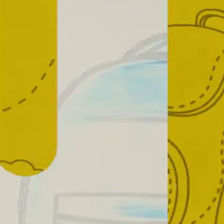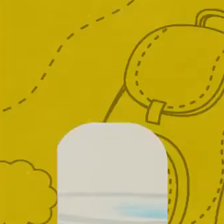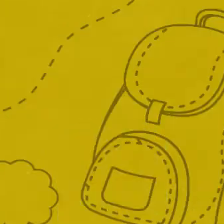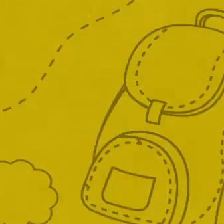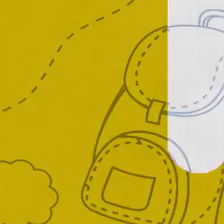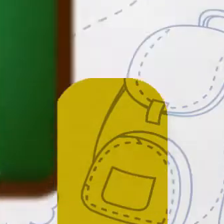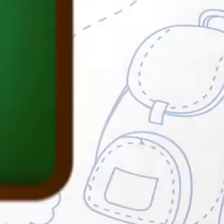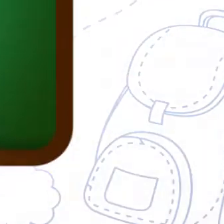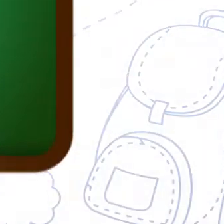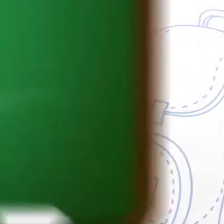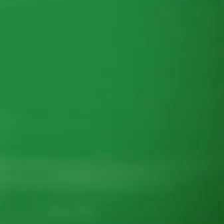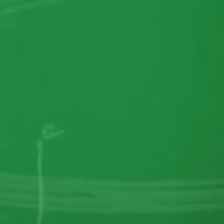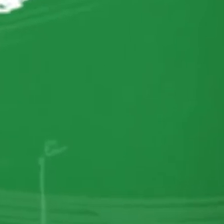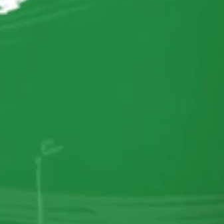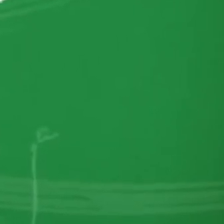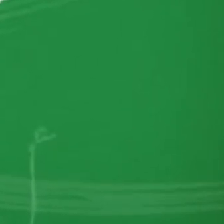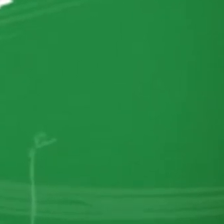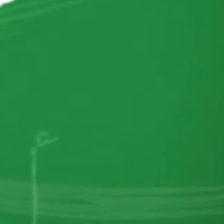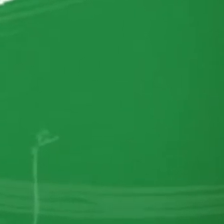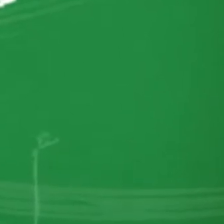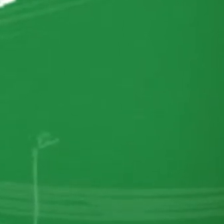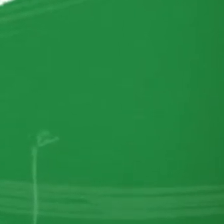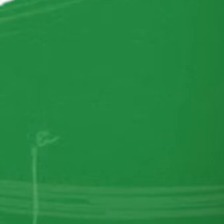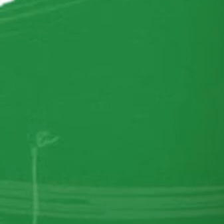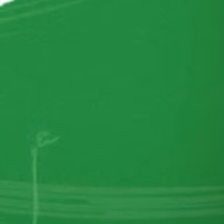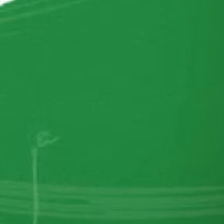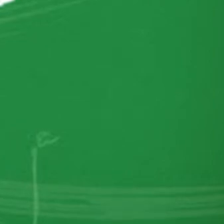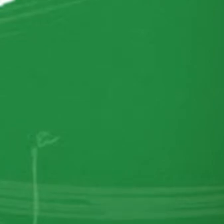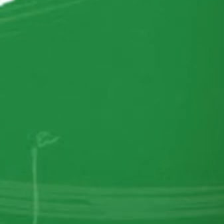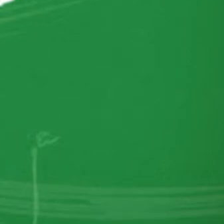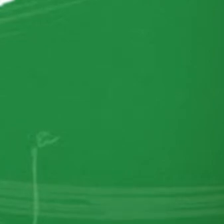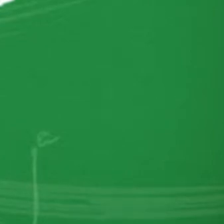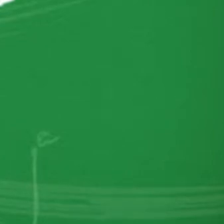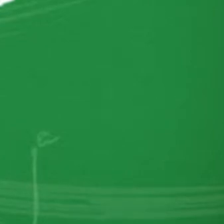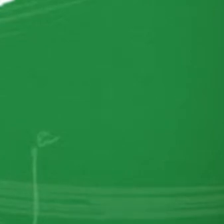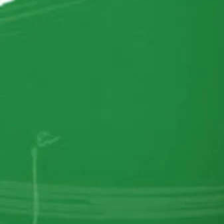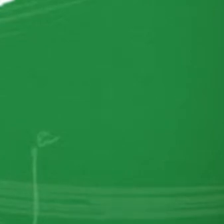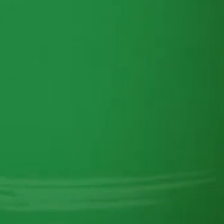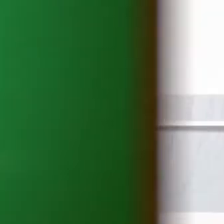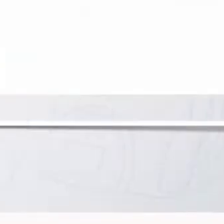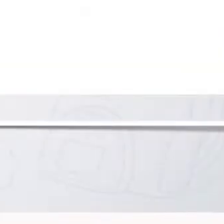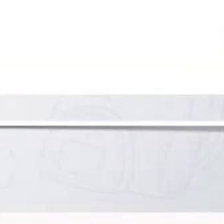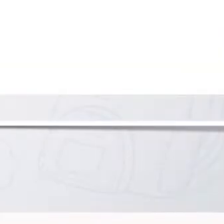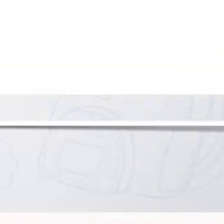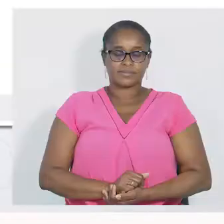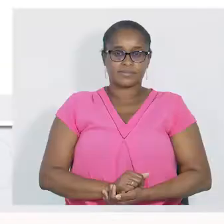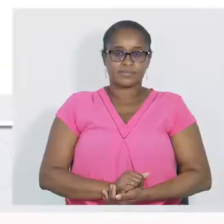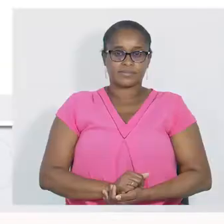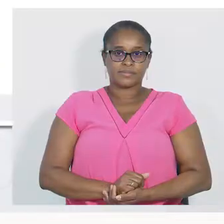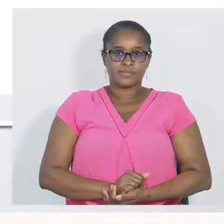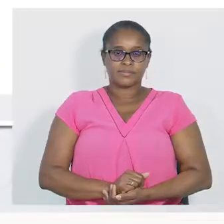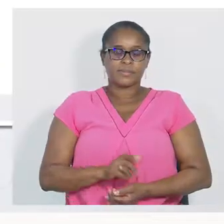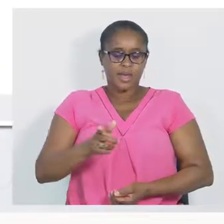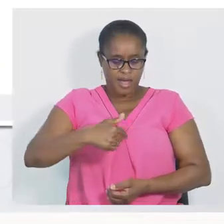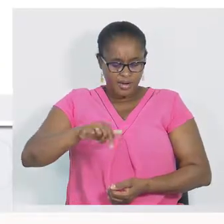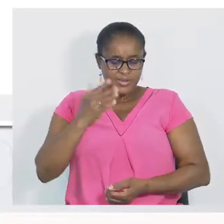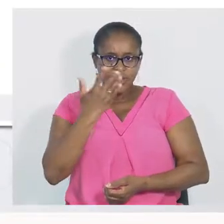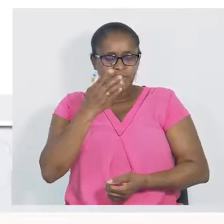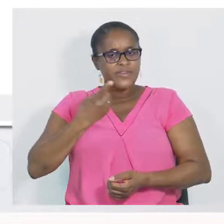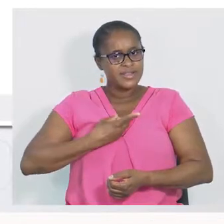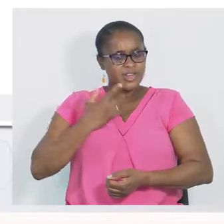mãos. Usem máscaras nos lugares públicos. Na tua escola, devem usar máscara. E